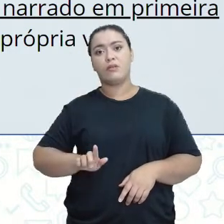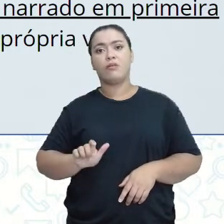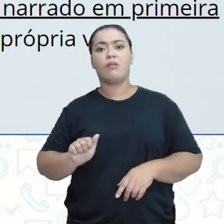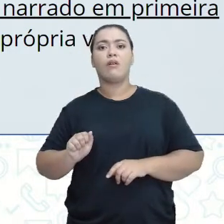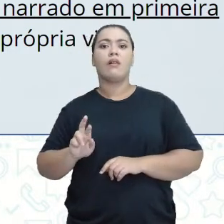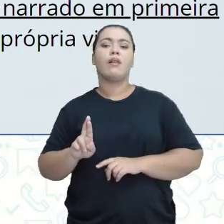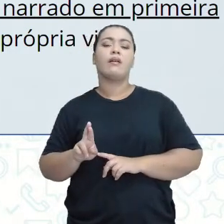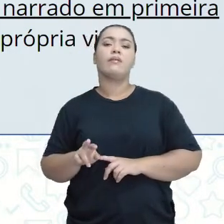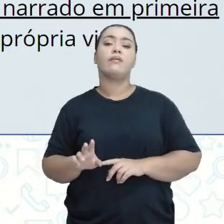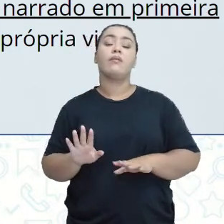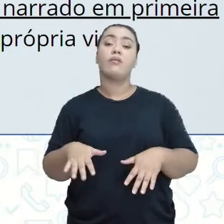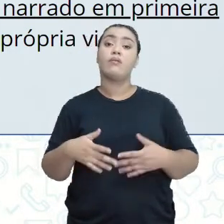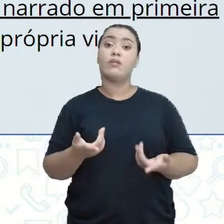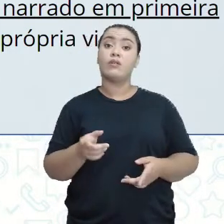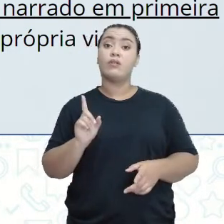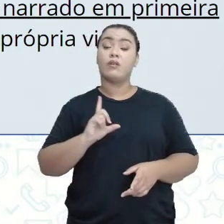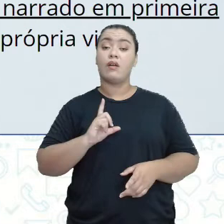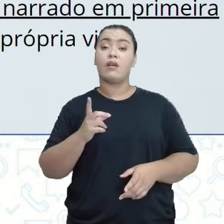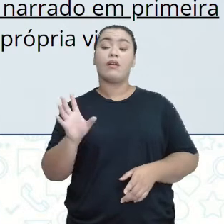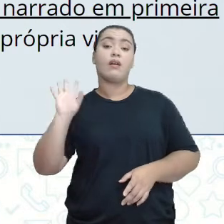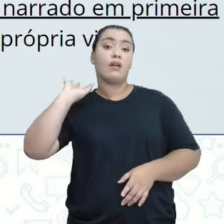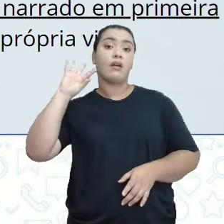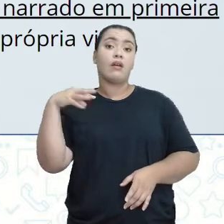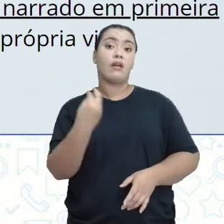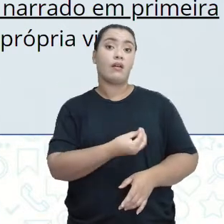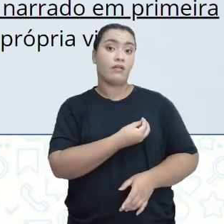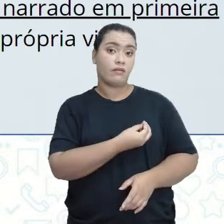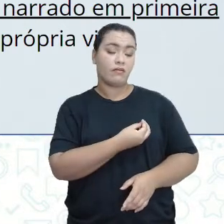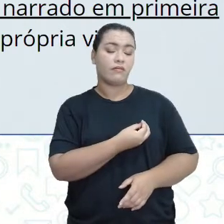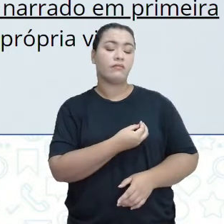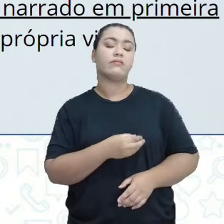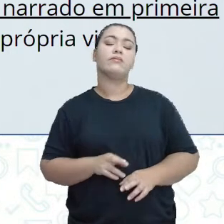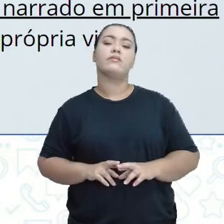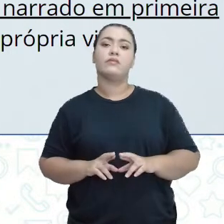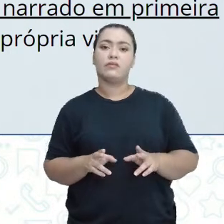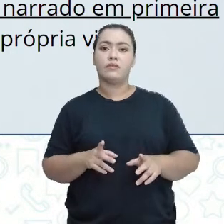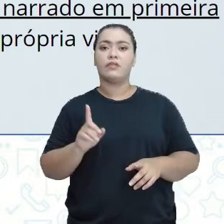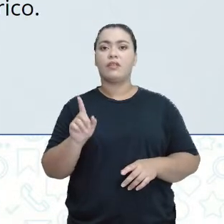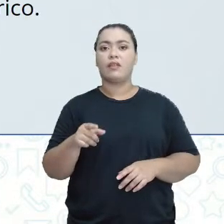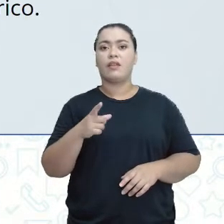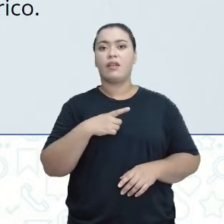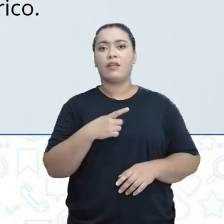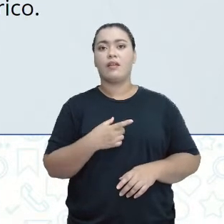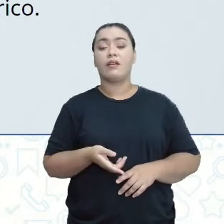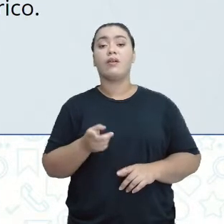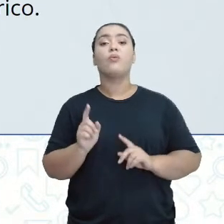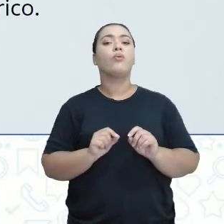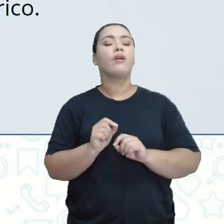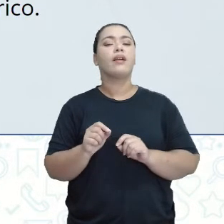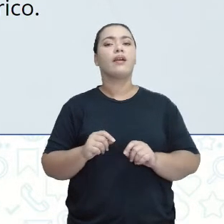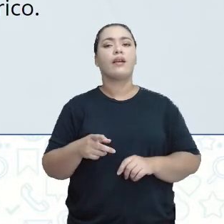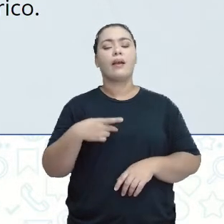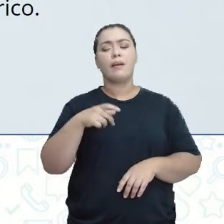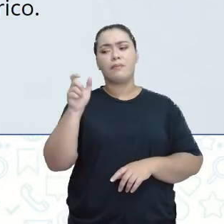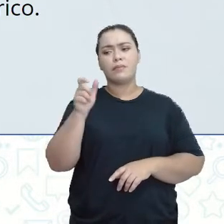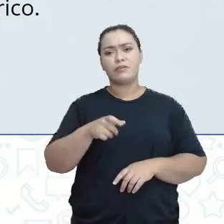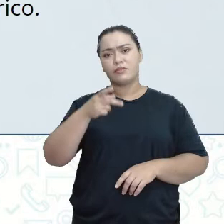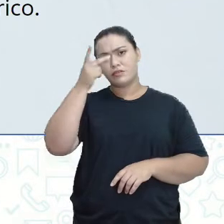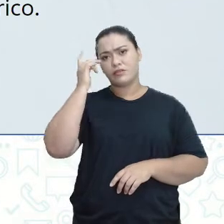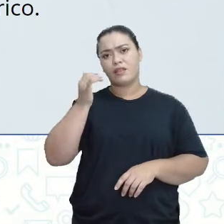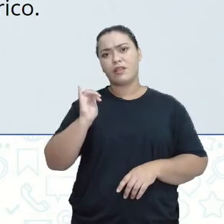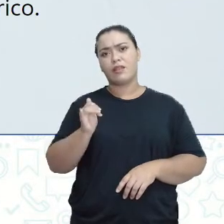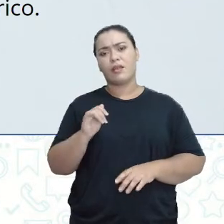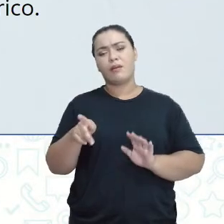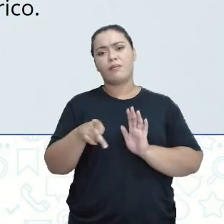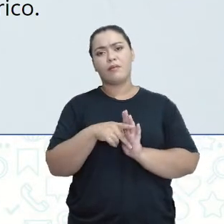uma autobiografia. Mas a gente vai ver isso daqui a pouco. Ou seja, quando o sujeito narra sua própria vida. Elementos de tempo e